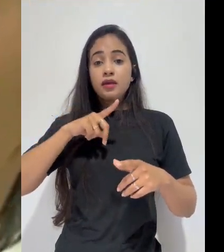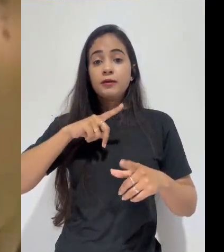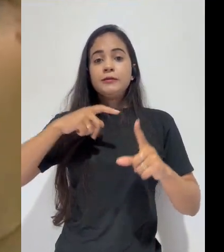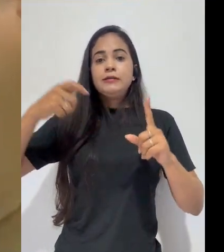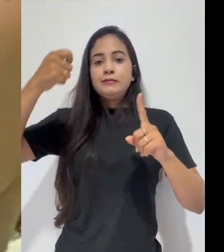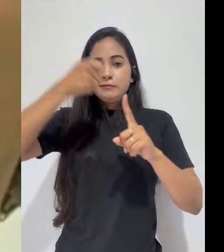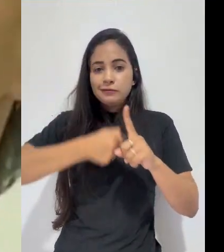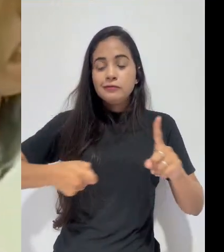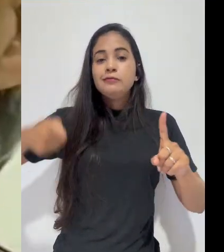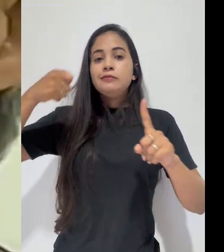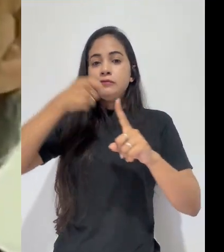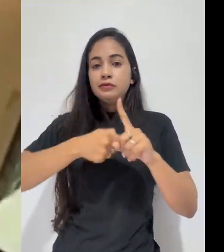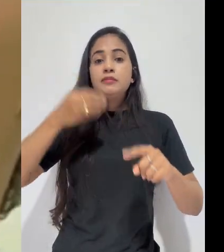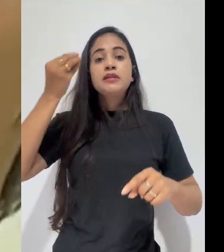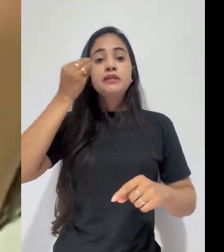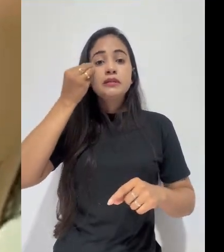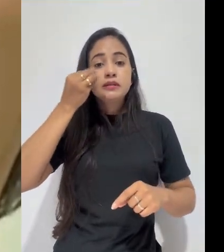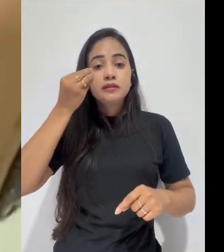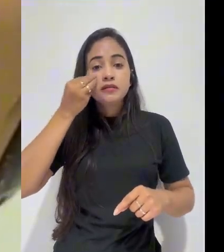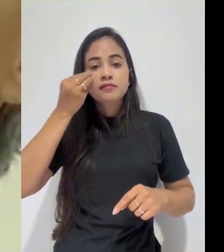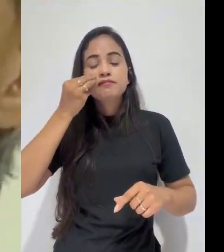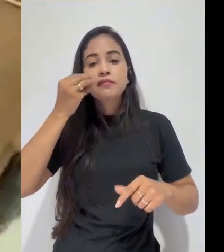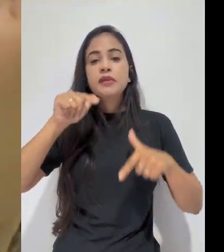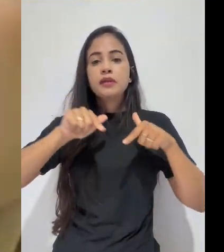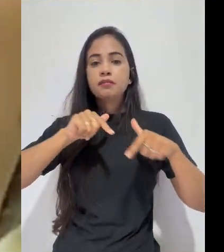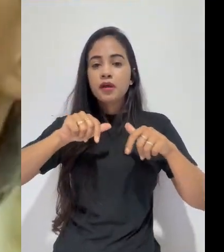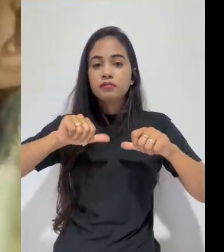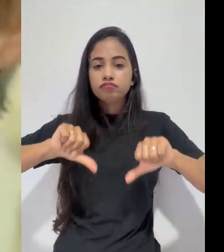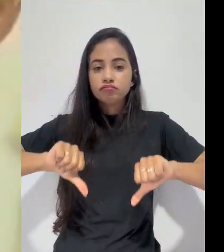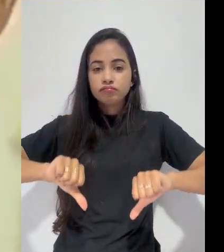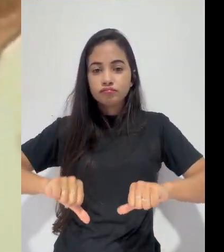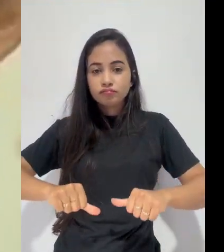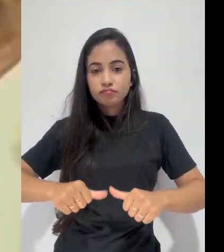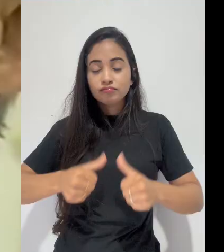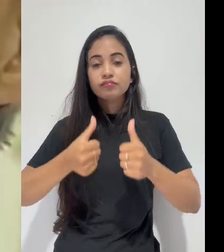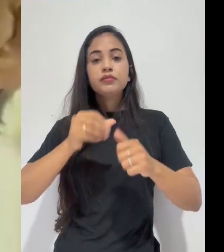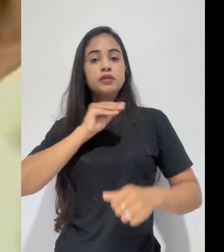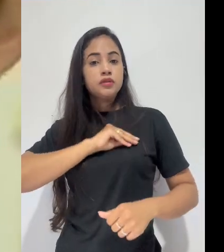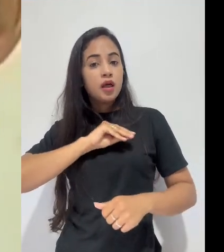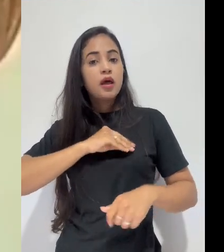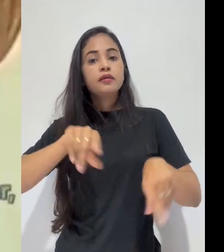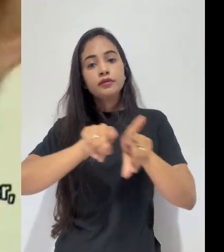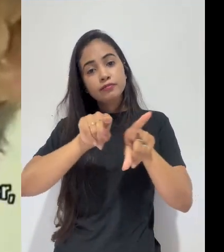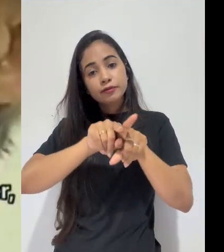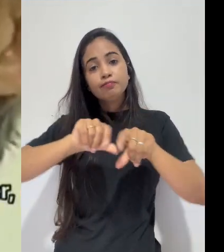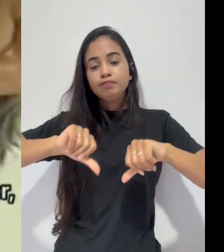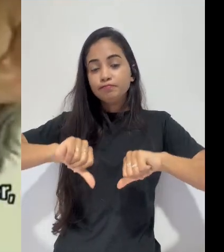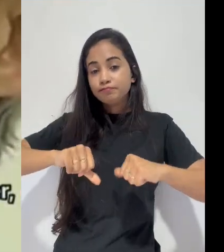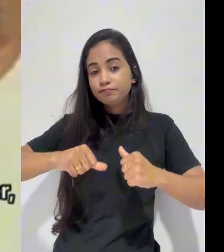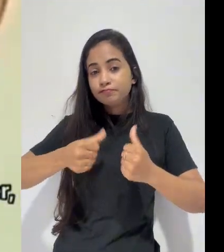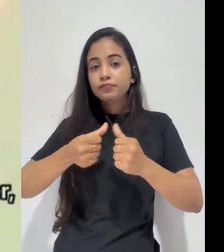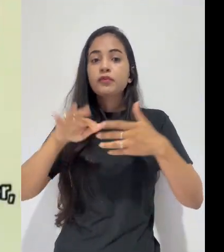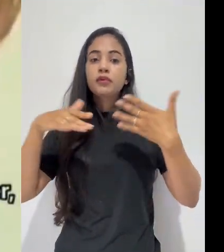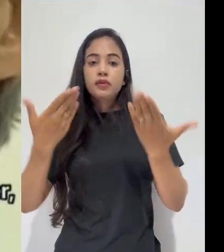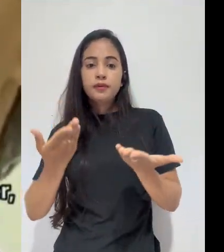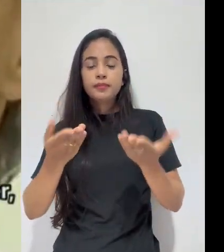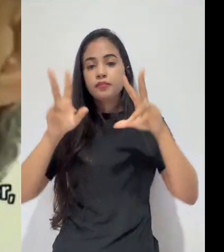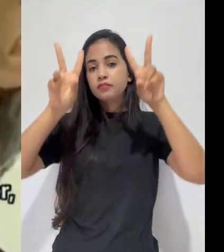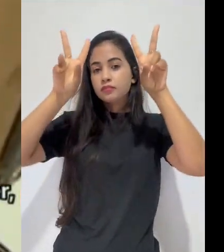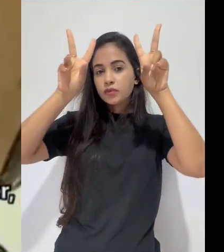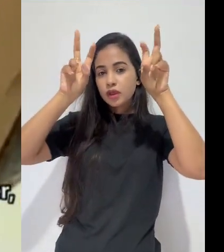da luta por melhores condições de trabalho, com a luta na campanha de Database, melhores salários. E temas